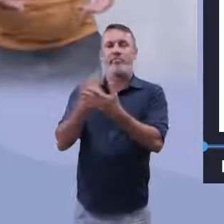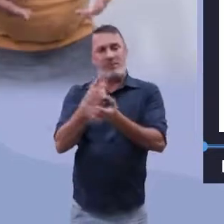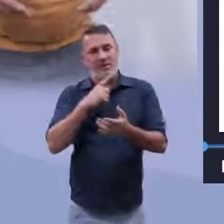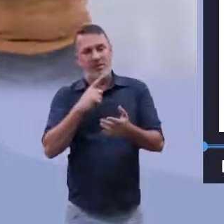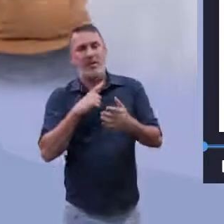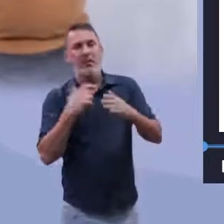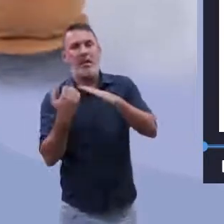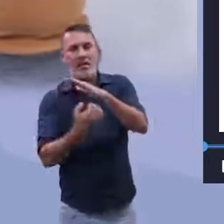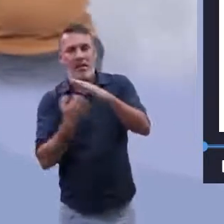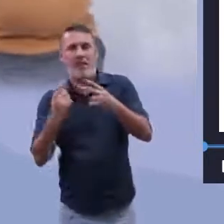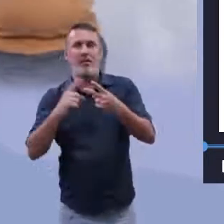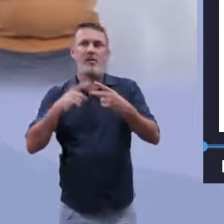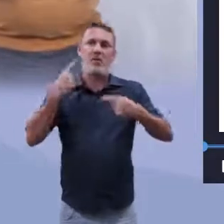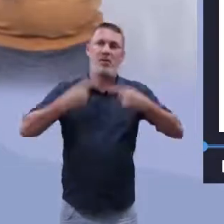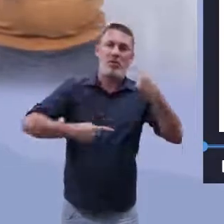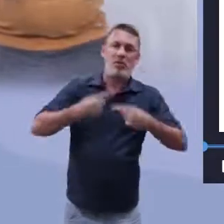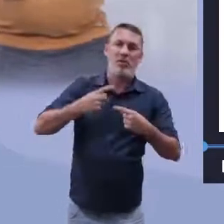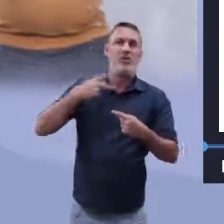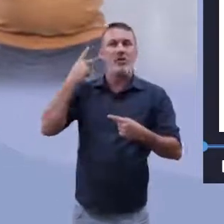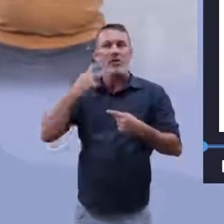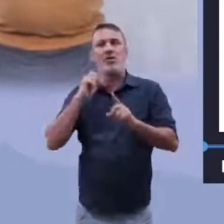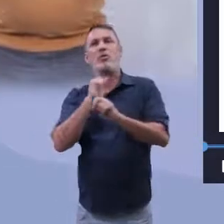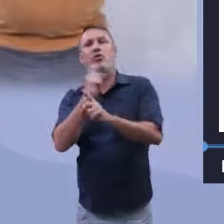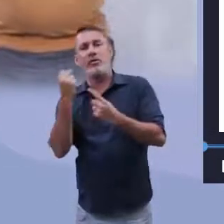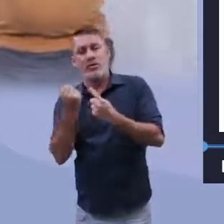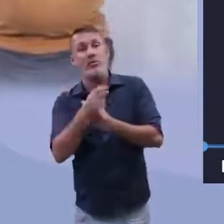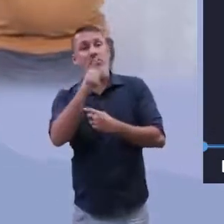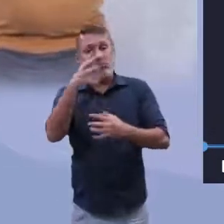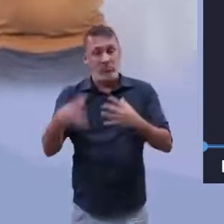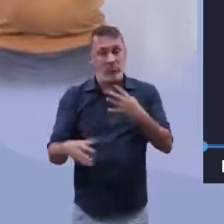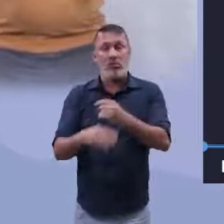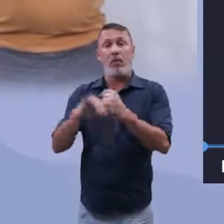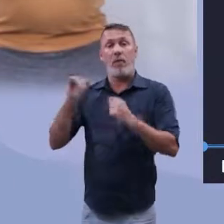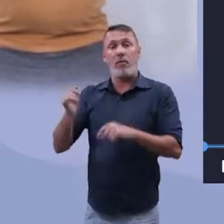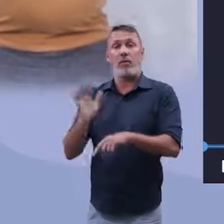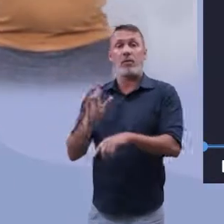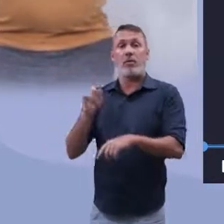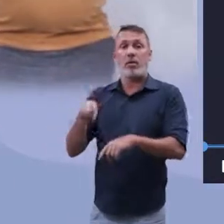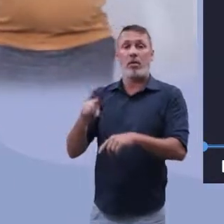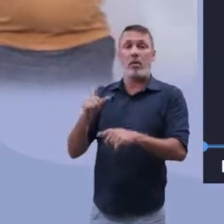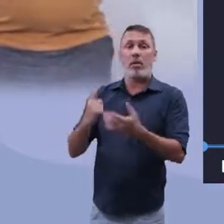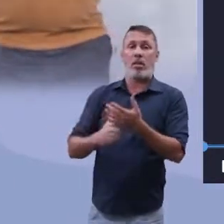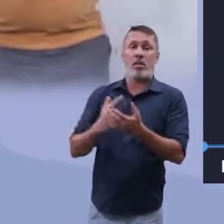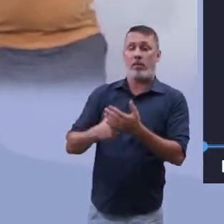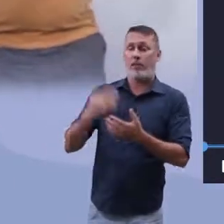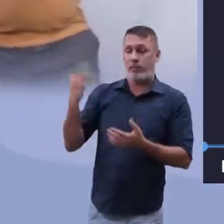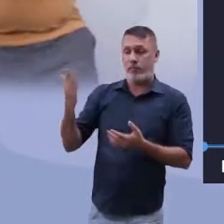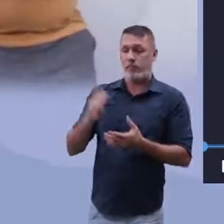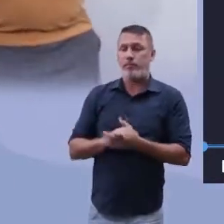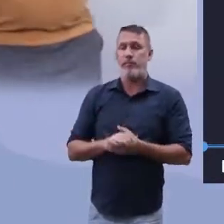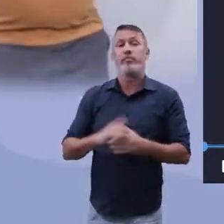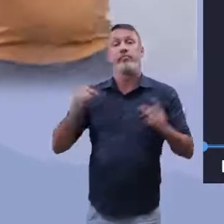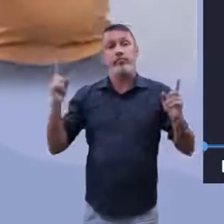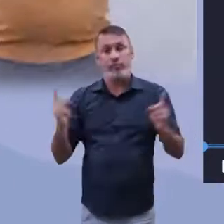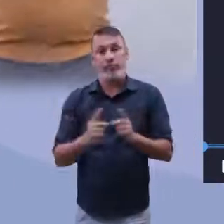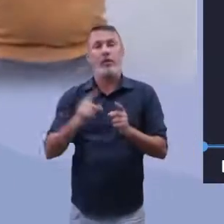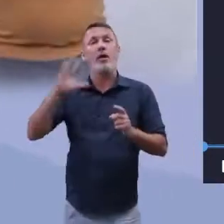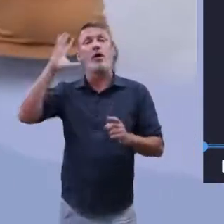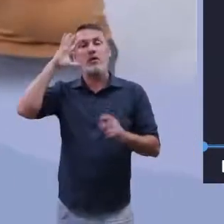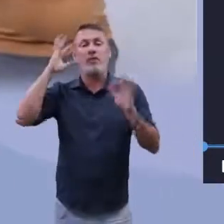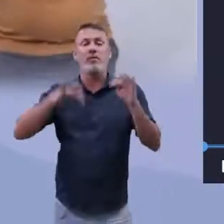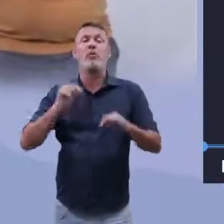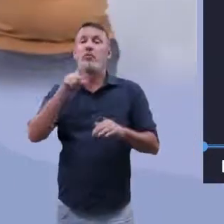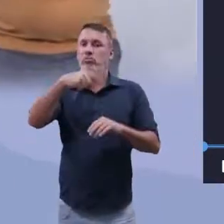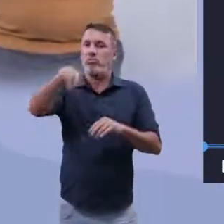na política, é o que ocorre na sociedade. Então você pode jogar alguma coisa retratando essas informações. A